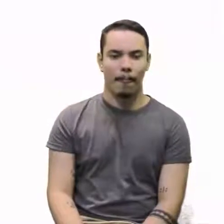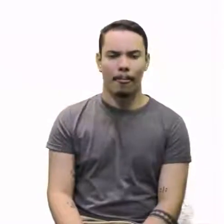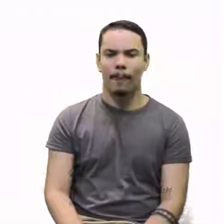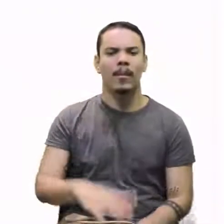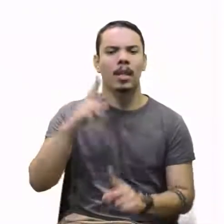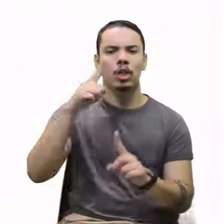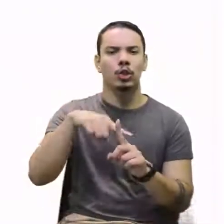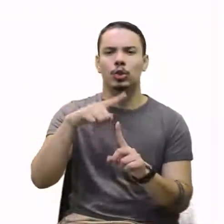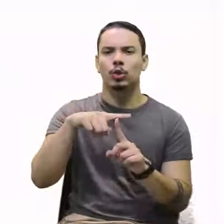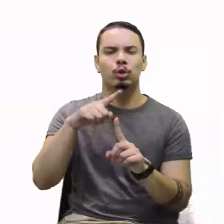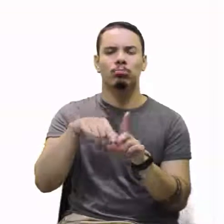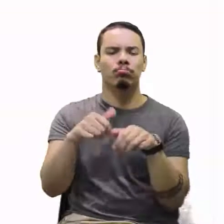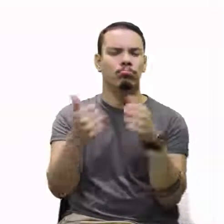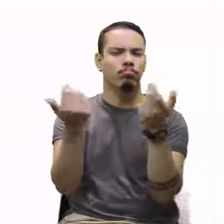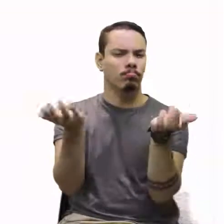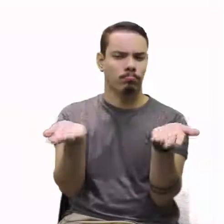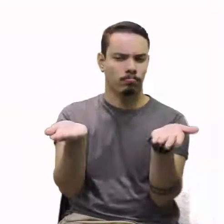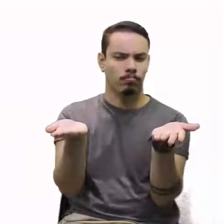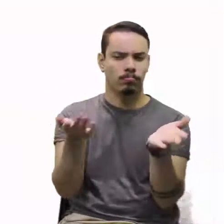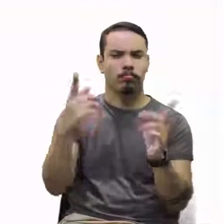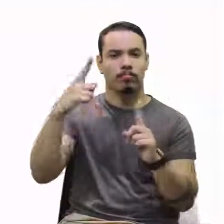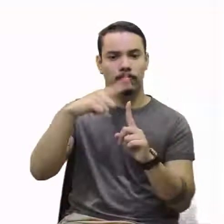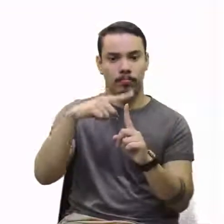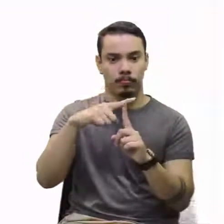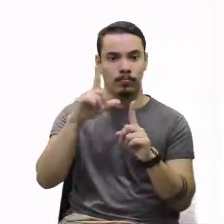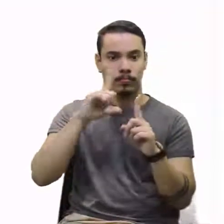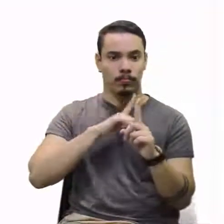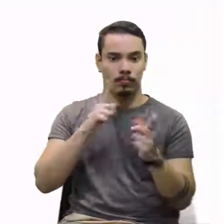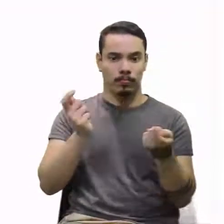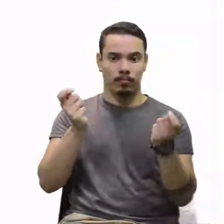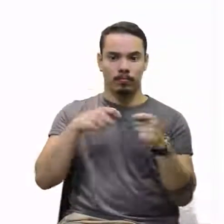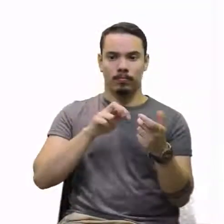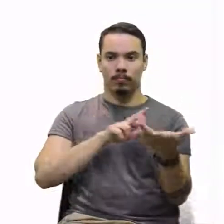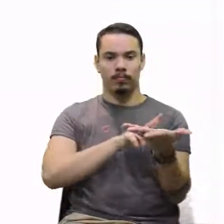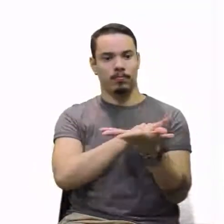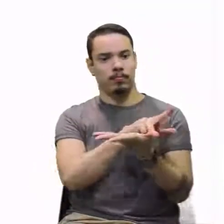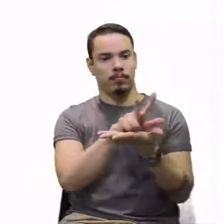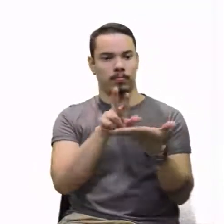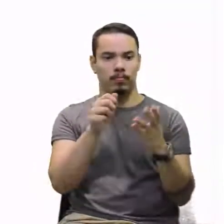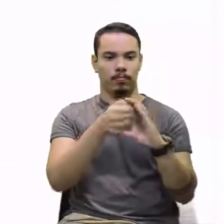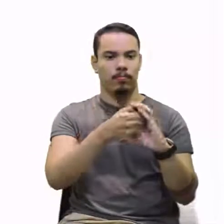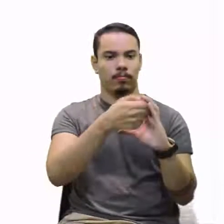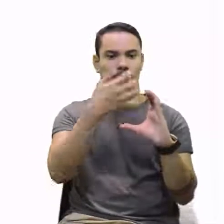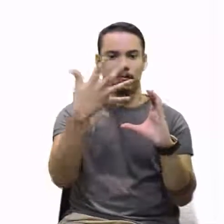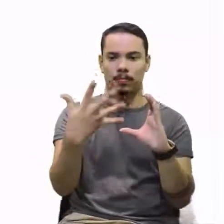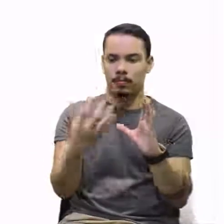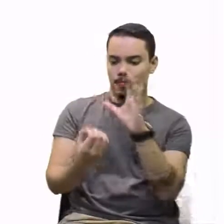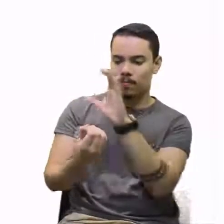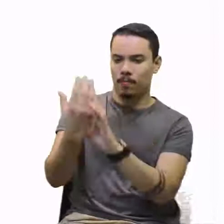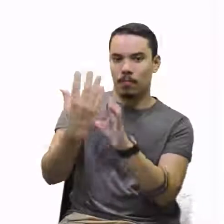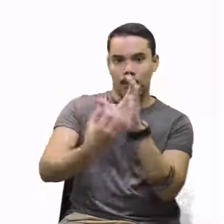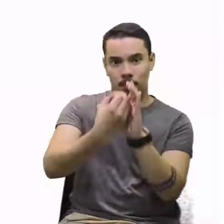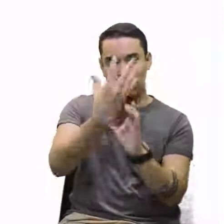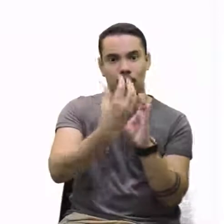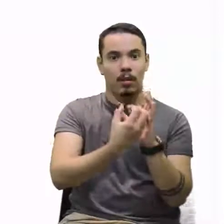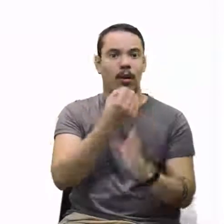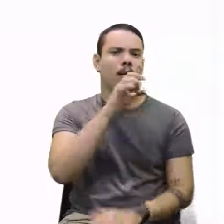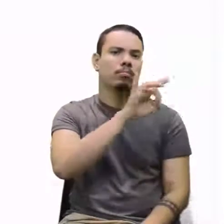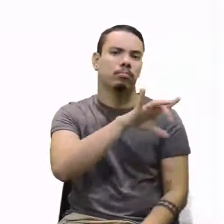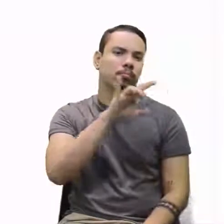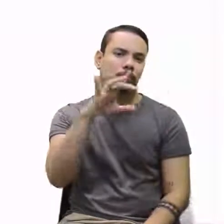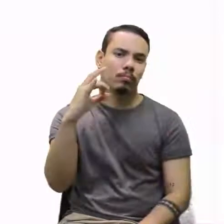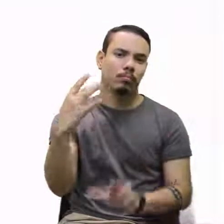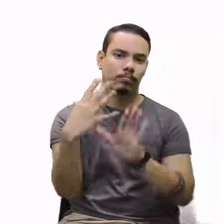Tipos de indutores. Os indutores podem se diferenciar nas características construtivas de cada